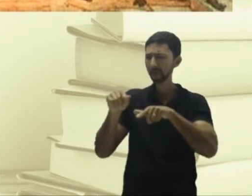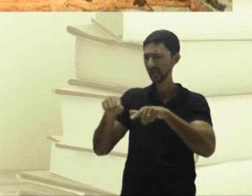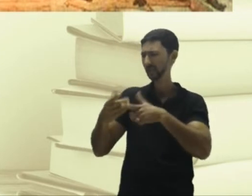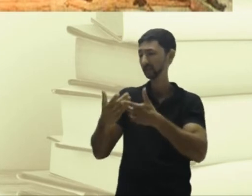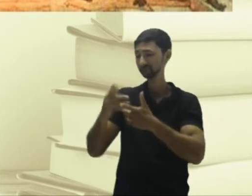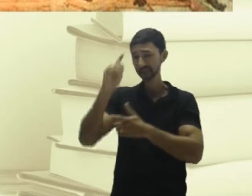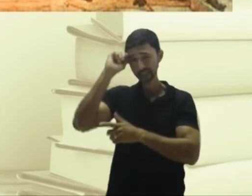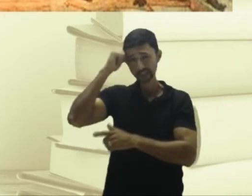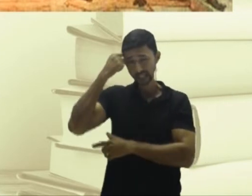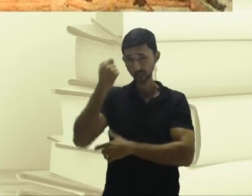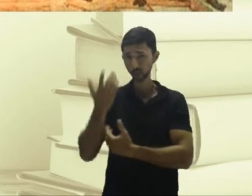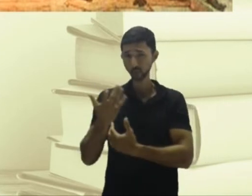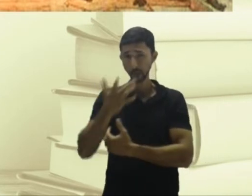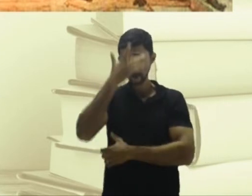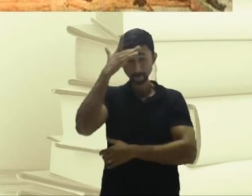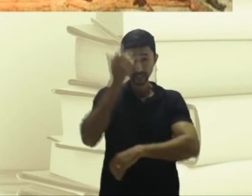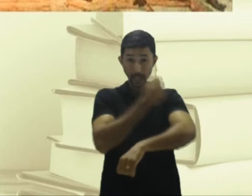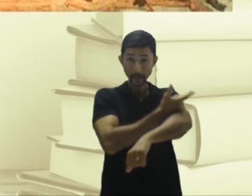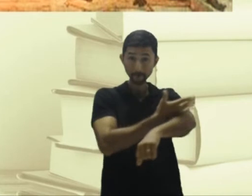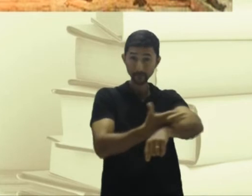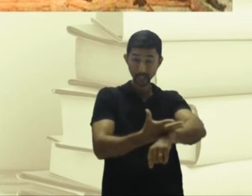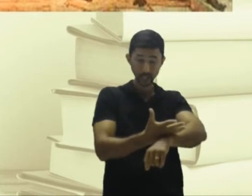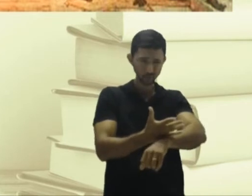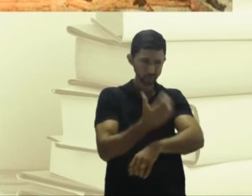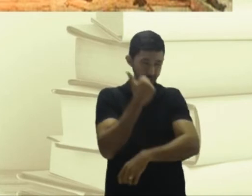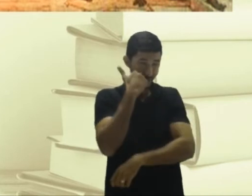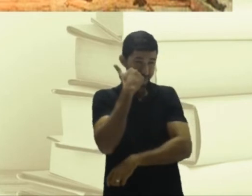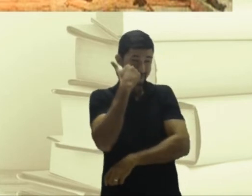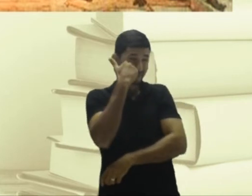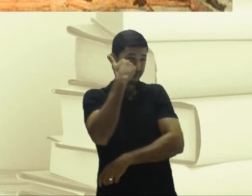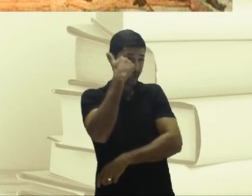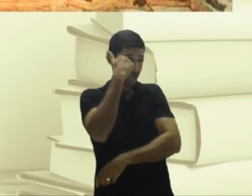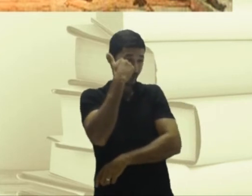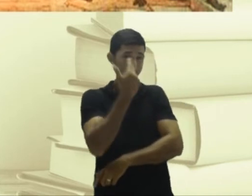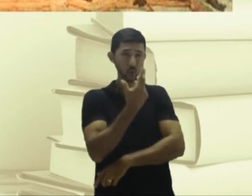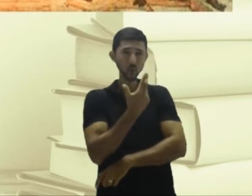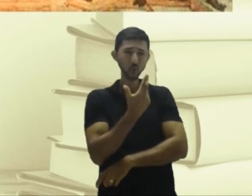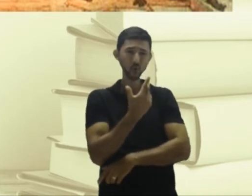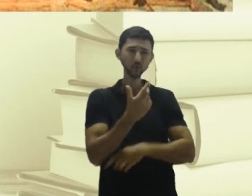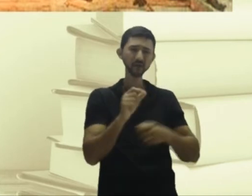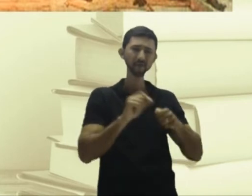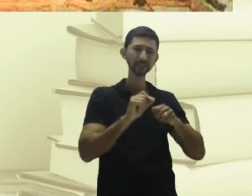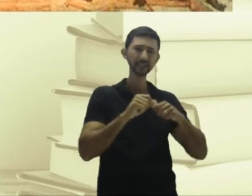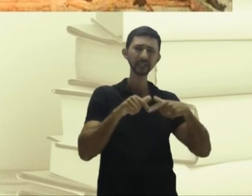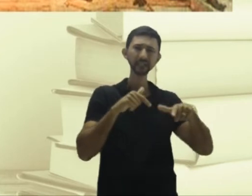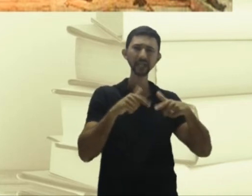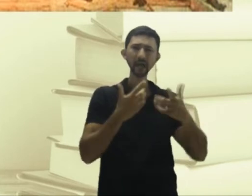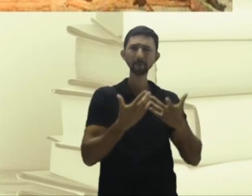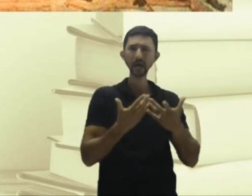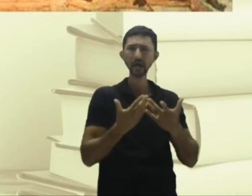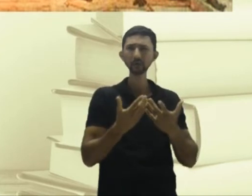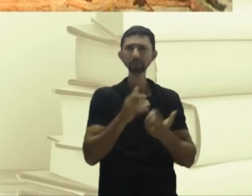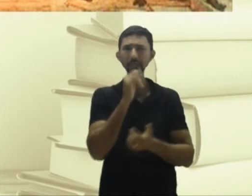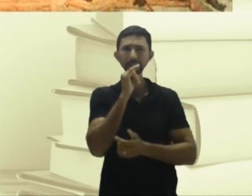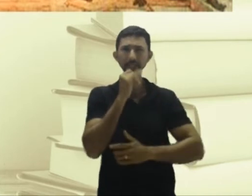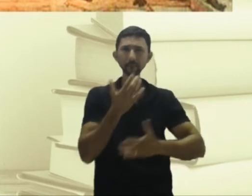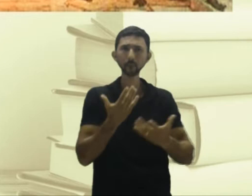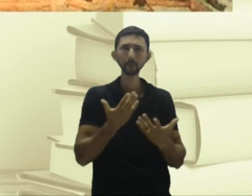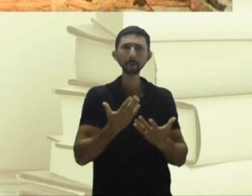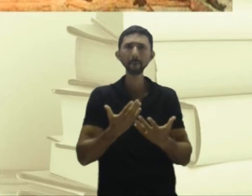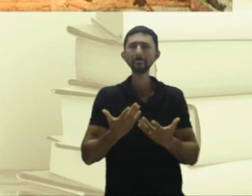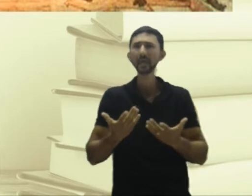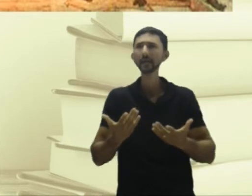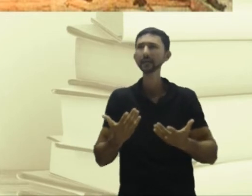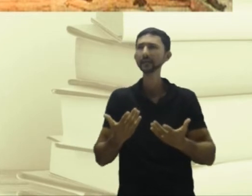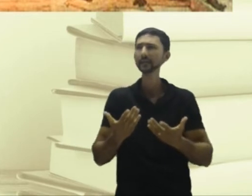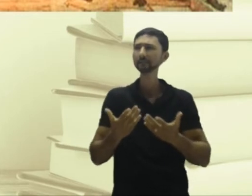negro. Para o branco, era até vergonhoso exercer algumas atividades manuais. Para vocês terem uma ideia,